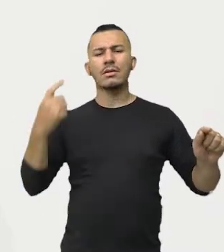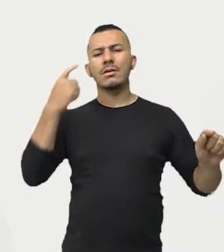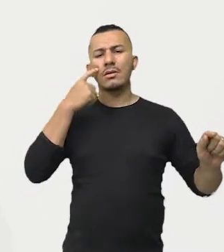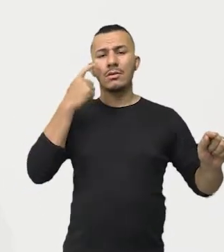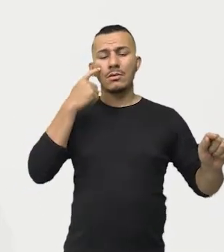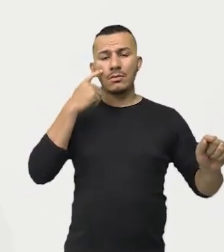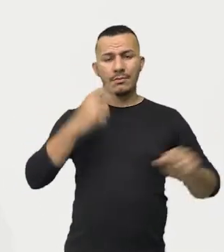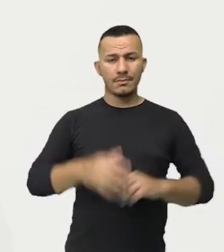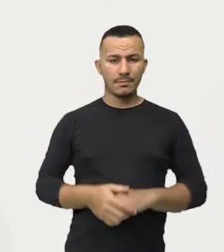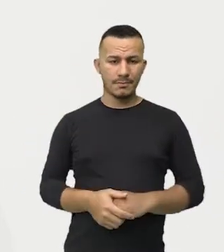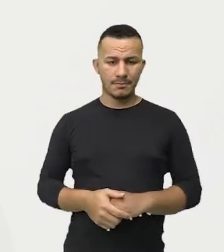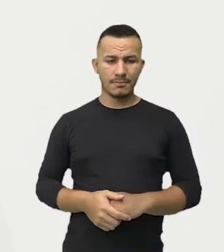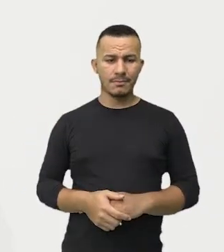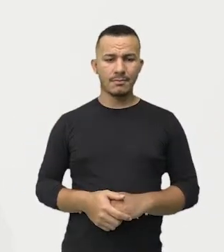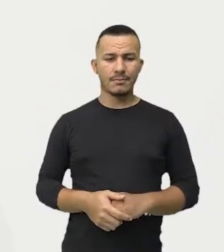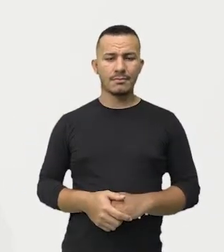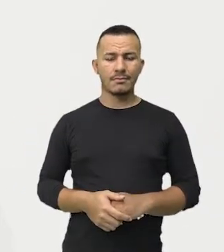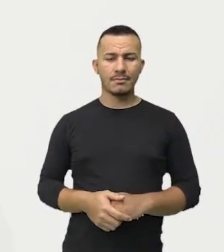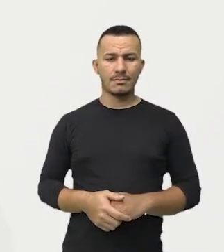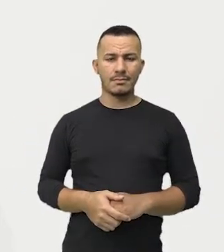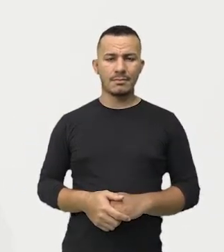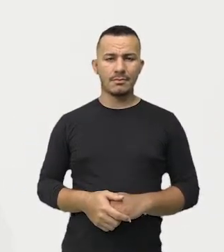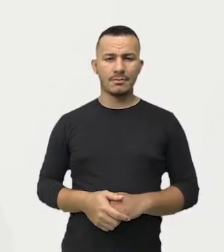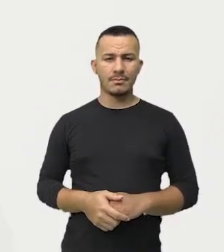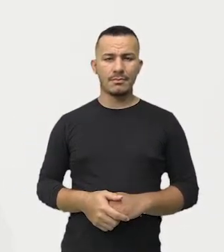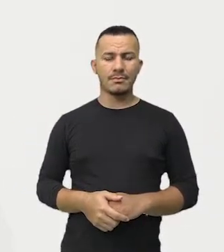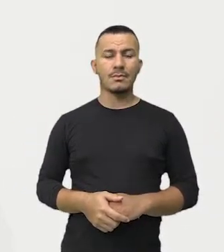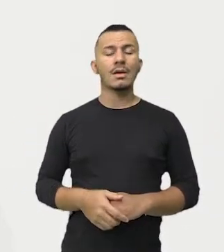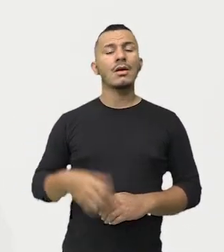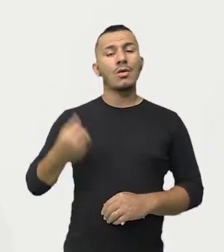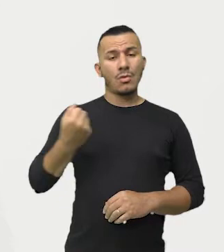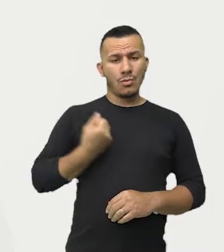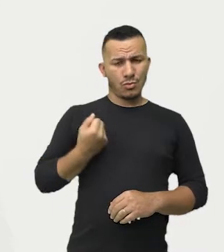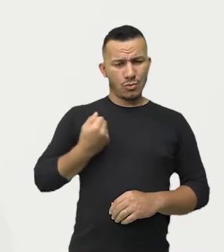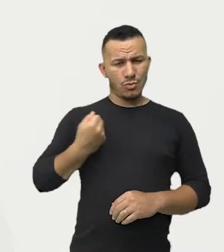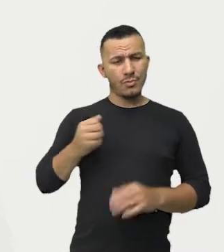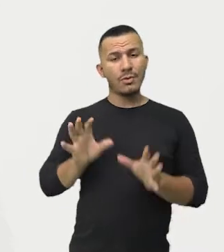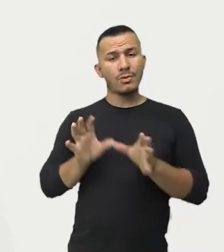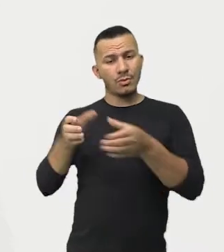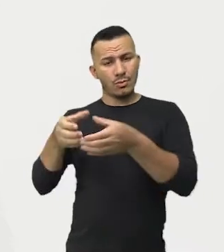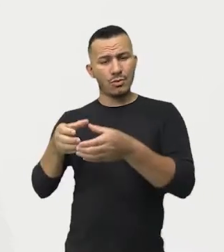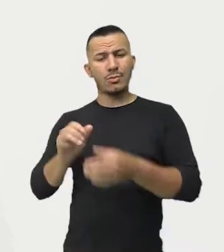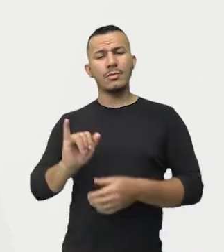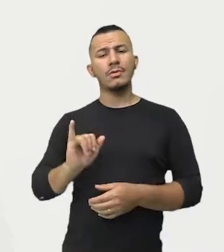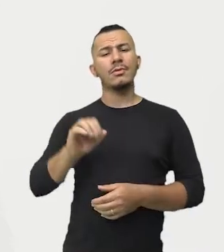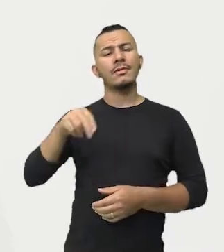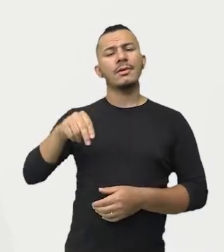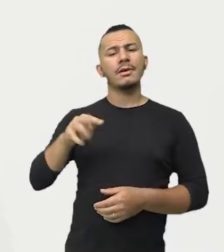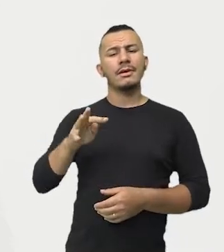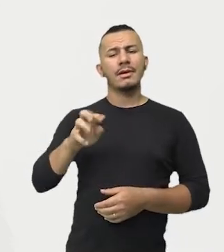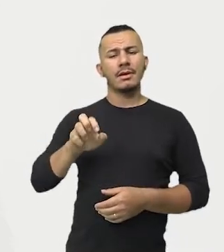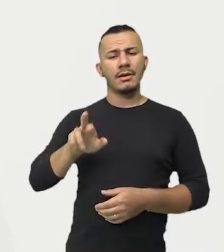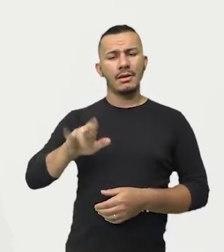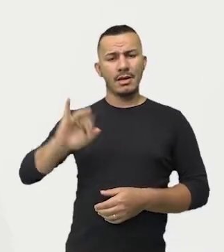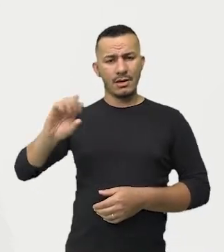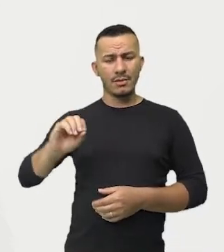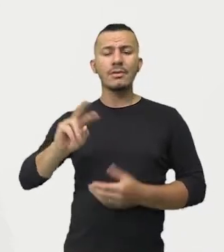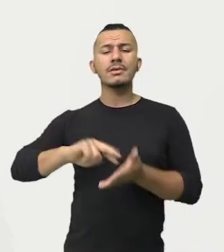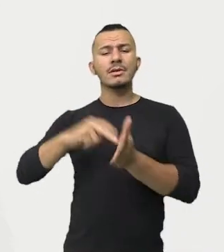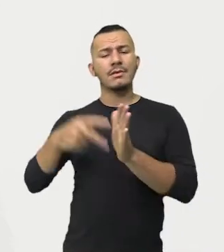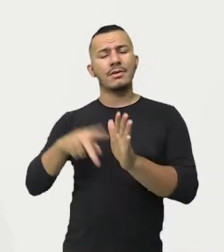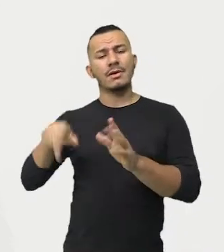observação. Todo número inteiro é também uma